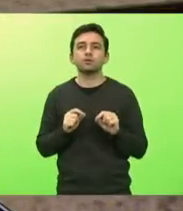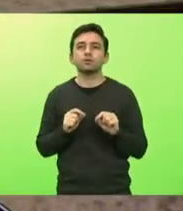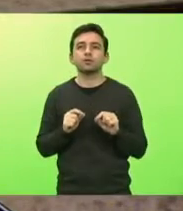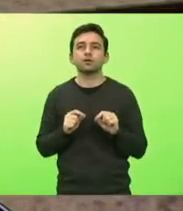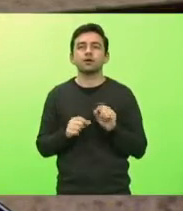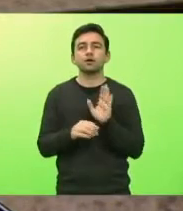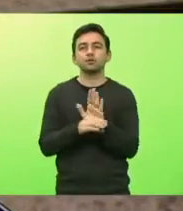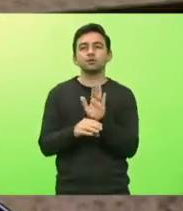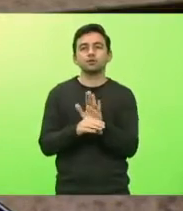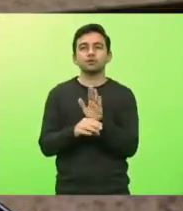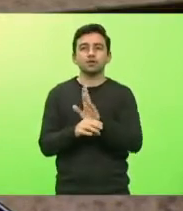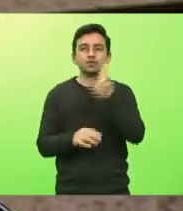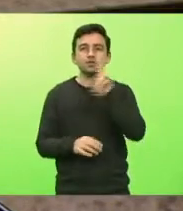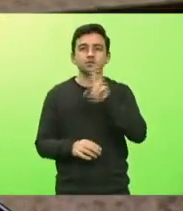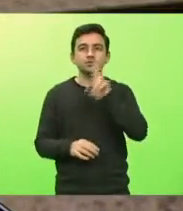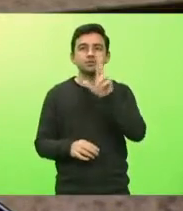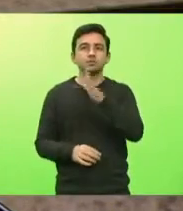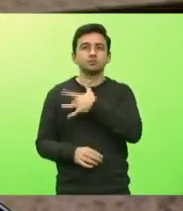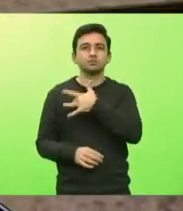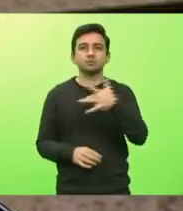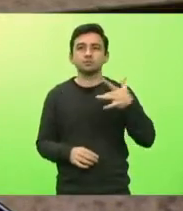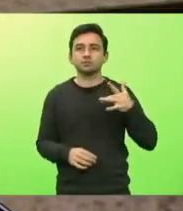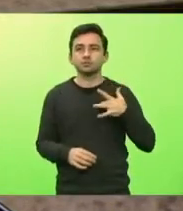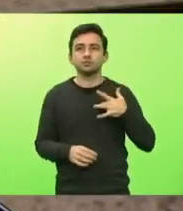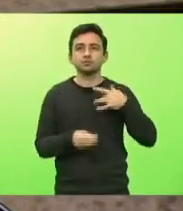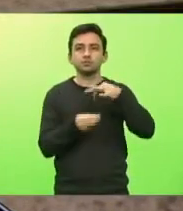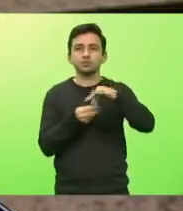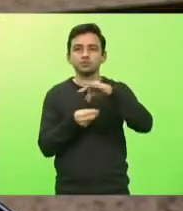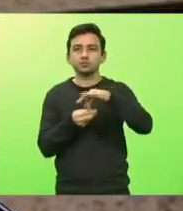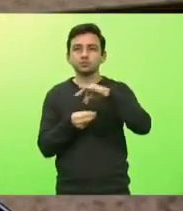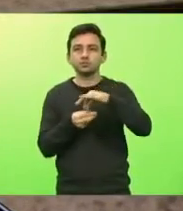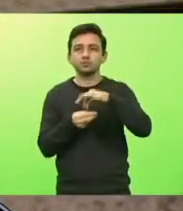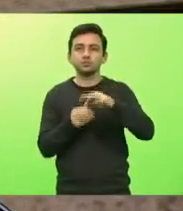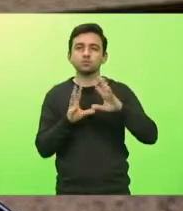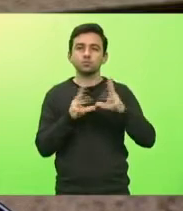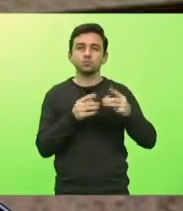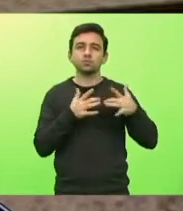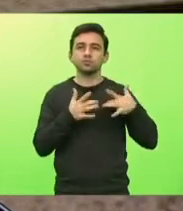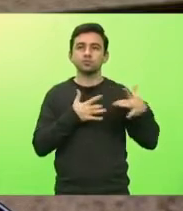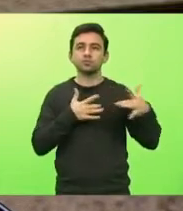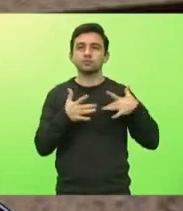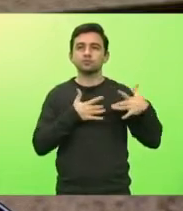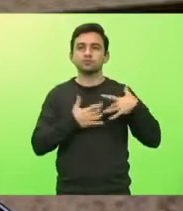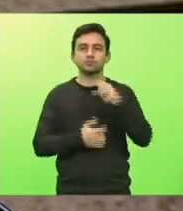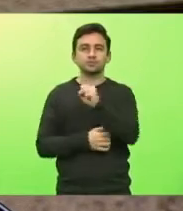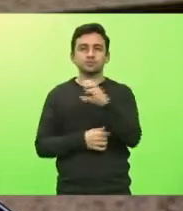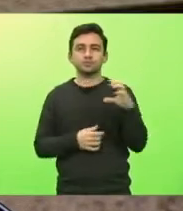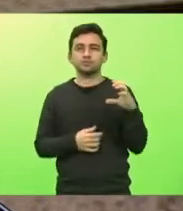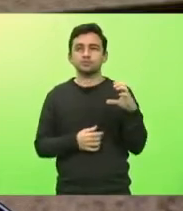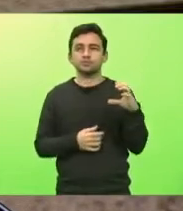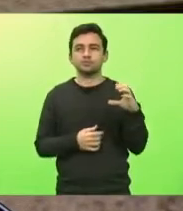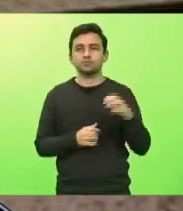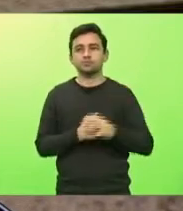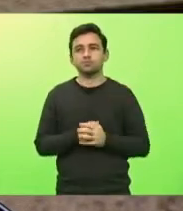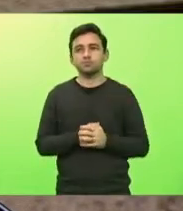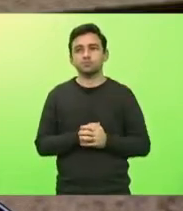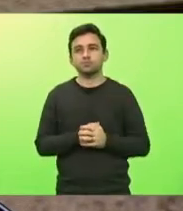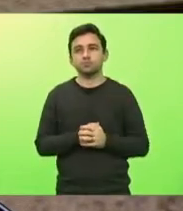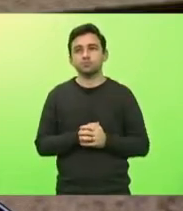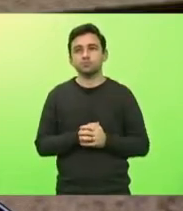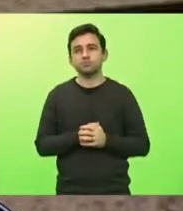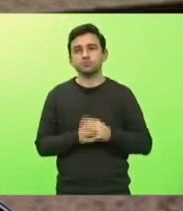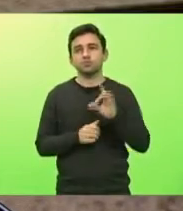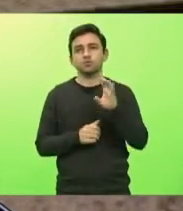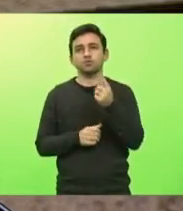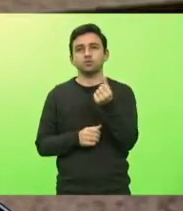auxílio emergencial da saúde para as entidades filantrópicas catarinenses. É só um